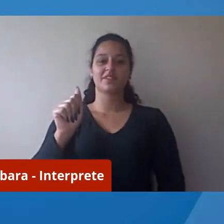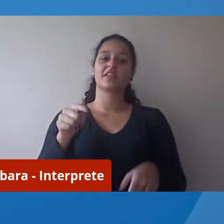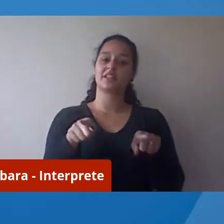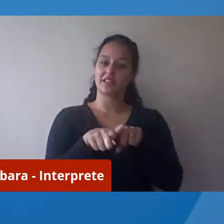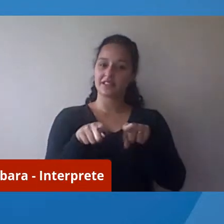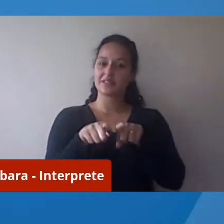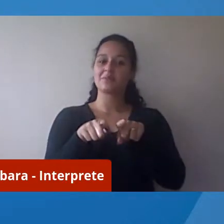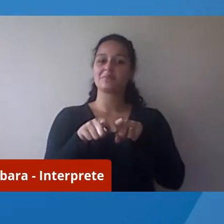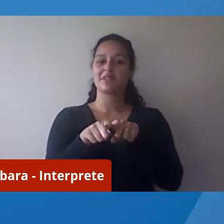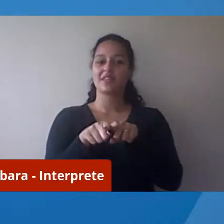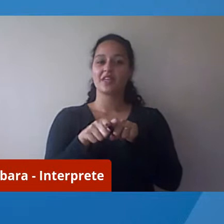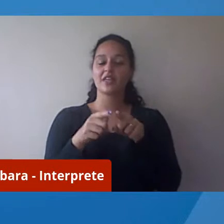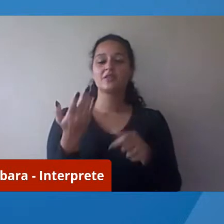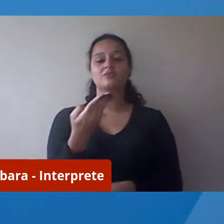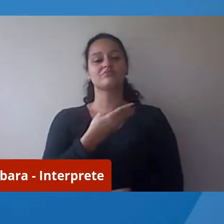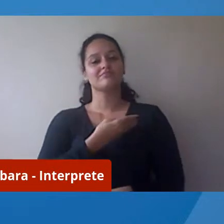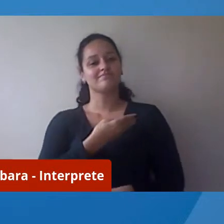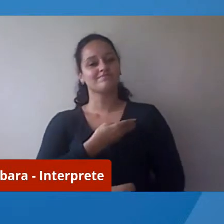do GT5,